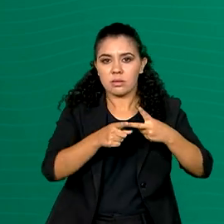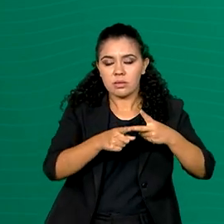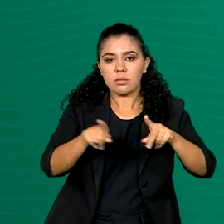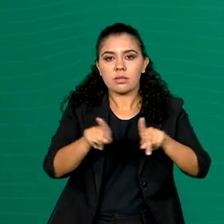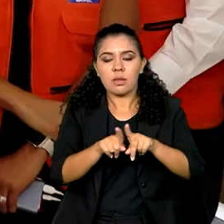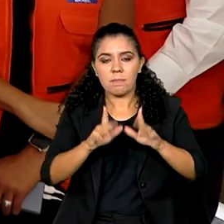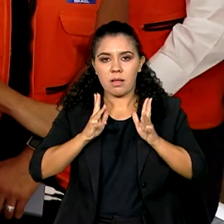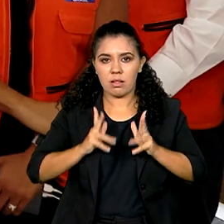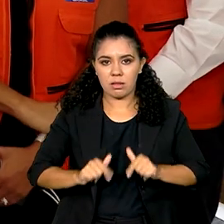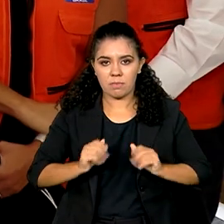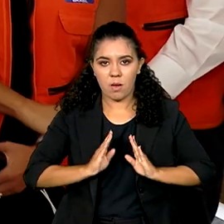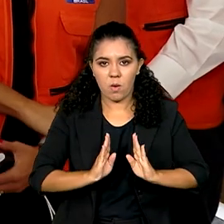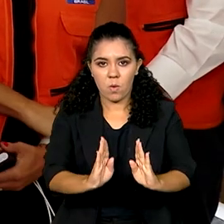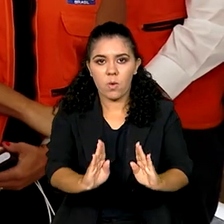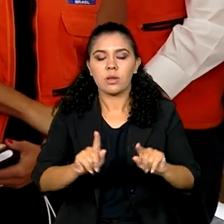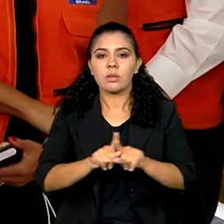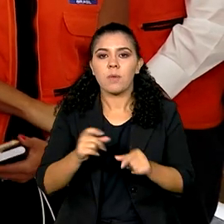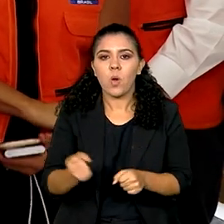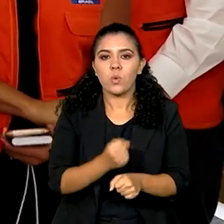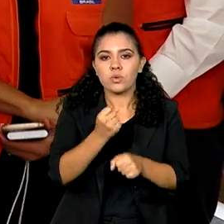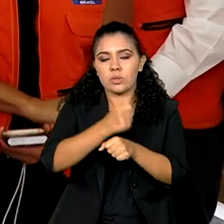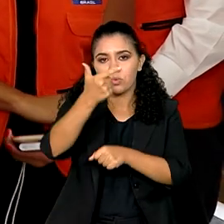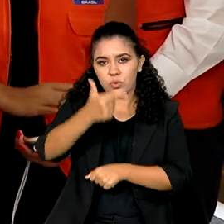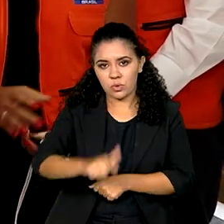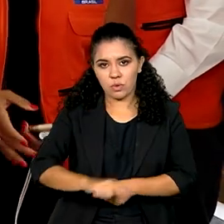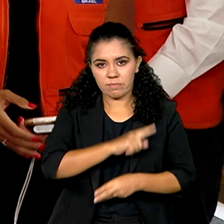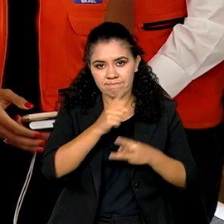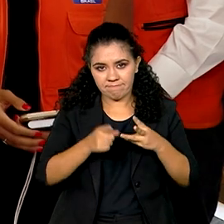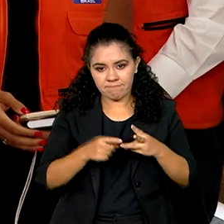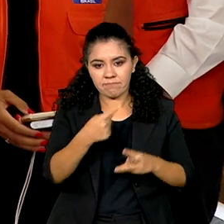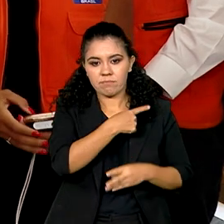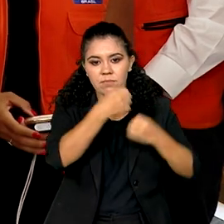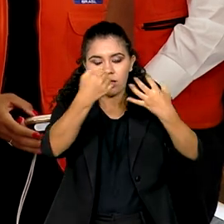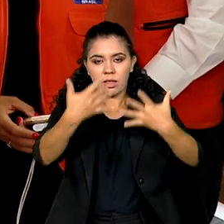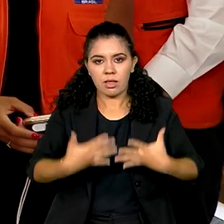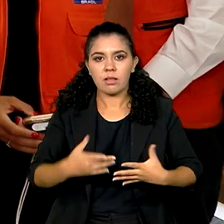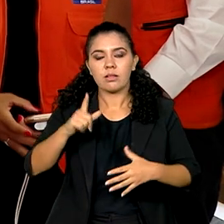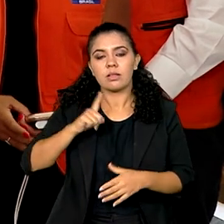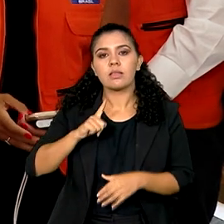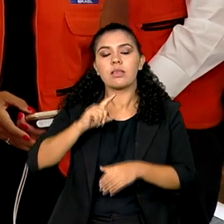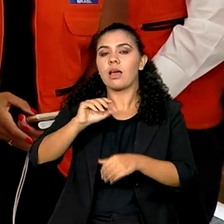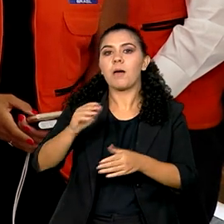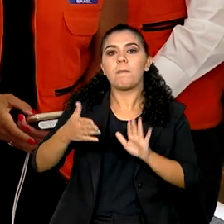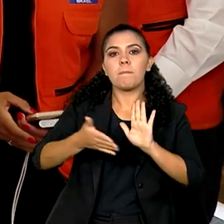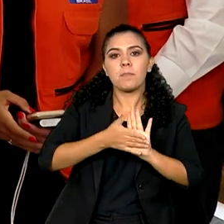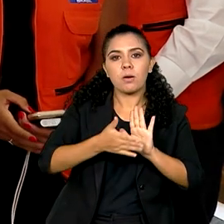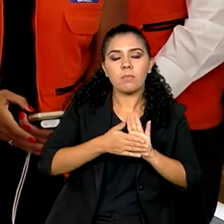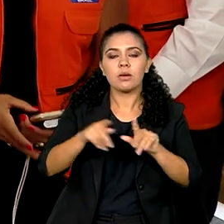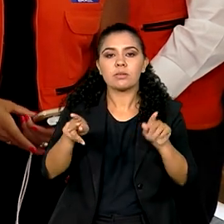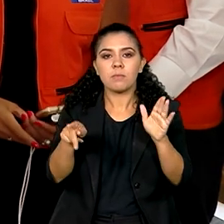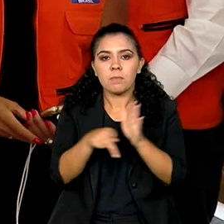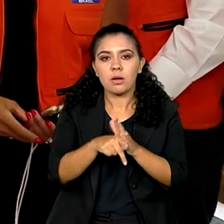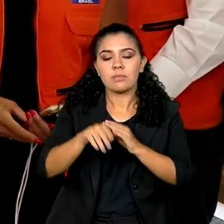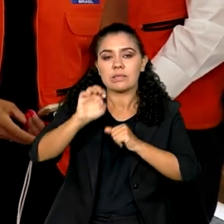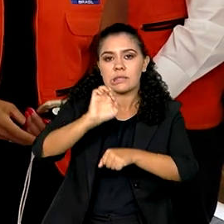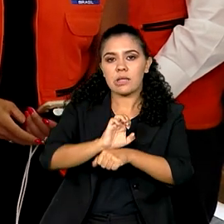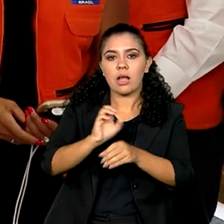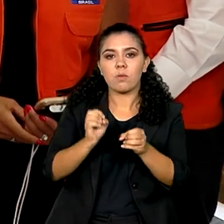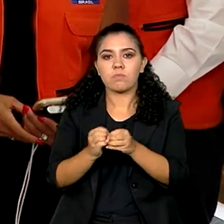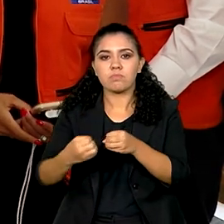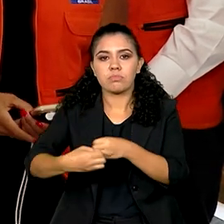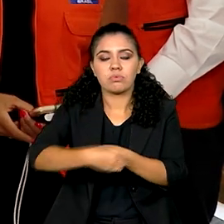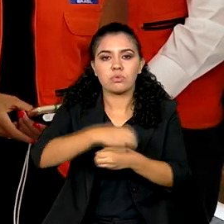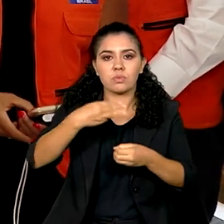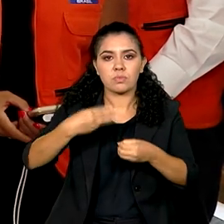na reconstrução. São inúmeras propostas do Rio de Janeiro, enquanto estado e municípios, que agora vão passar pelas